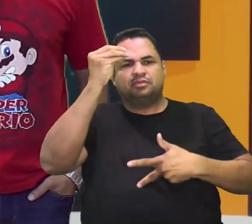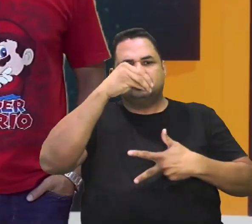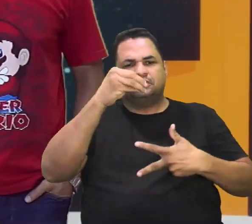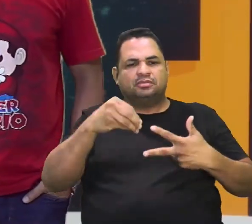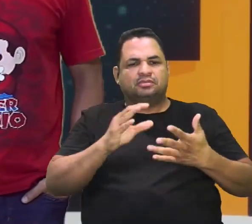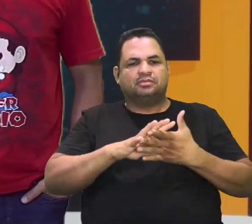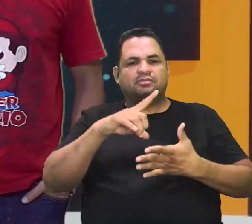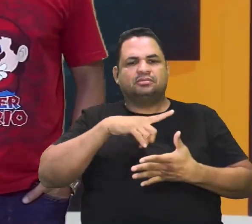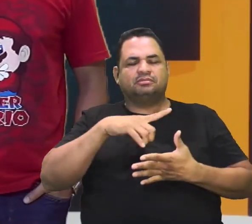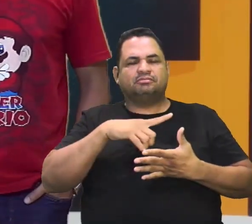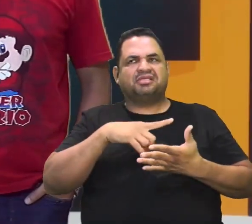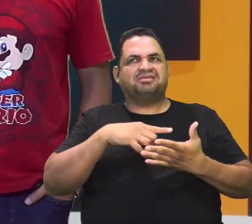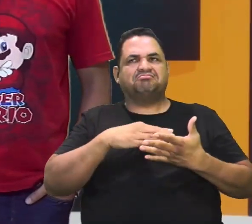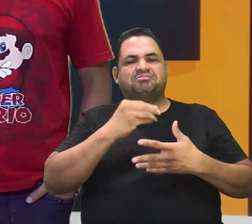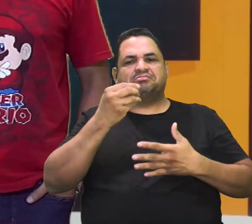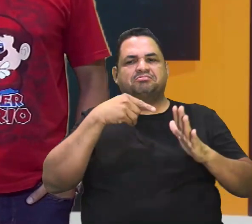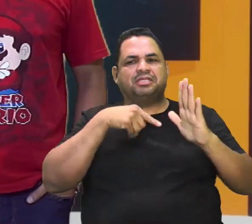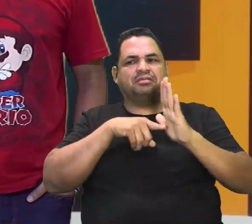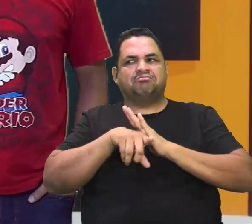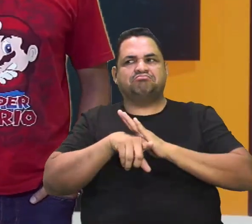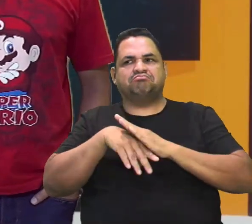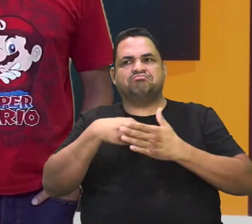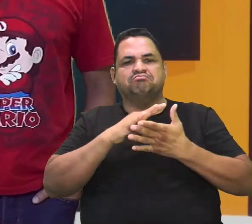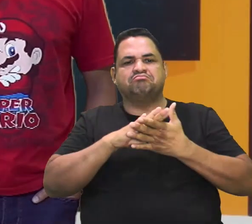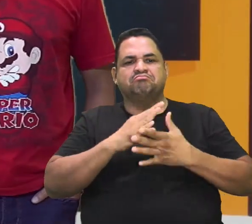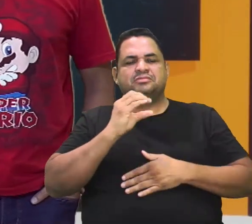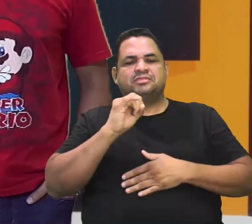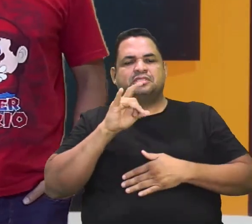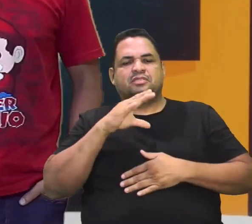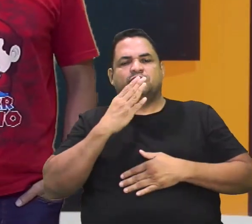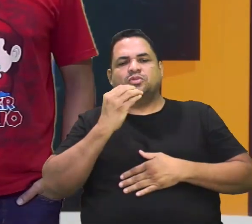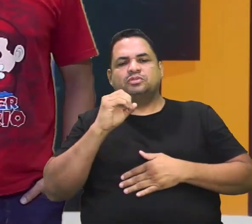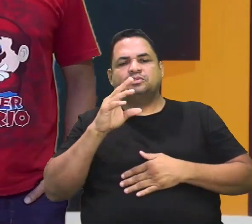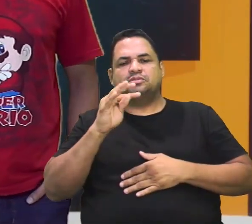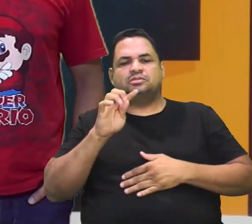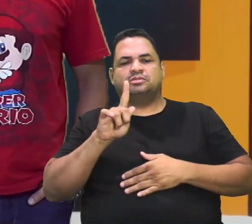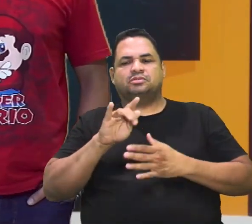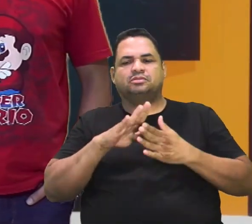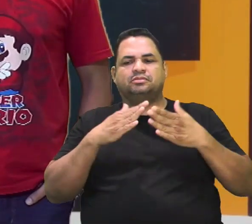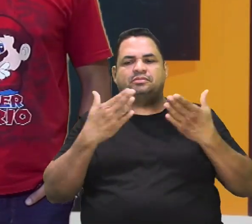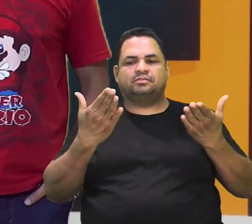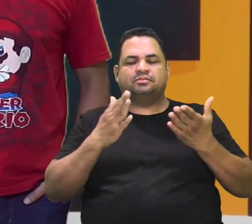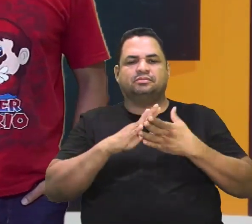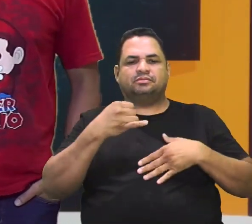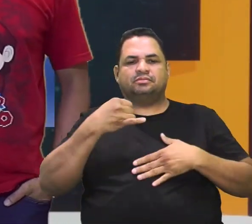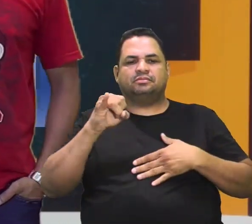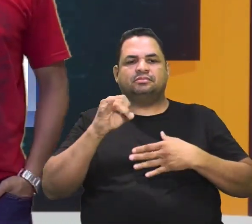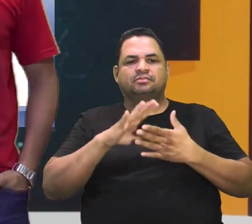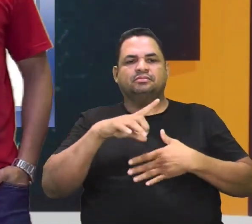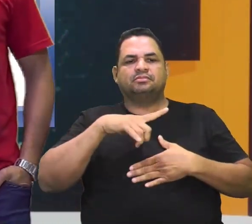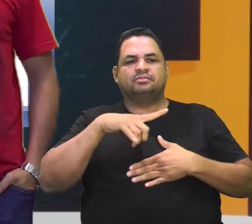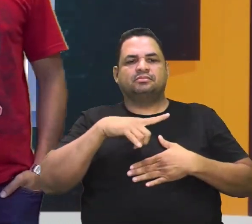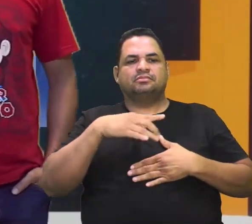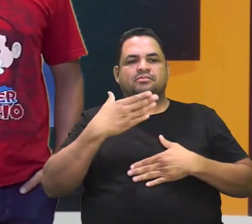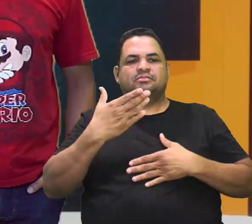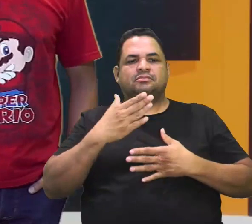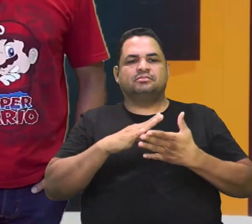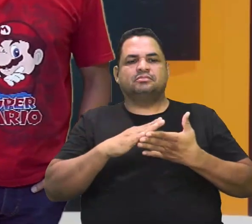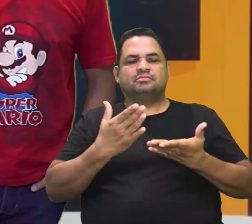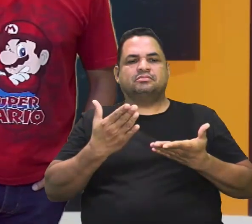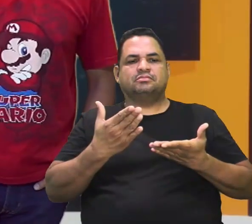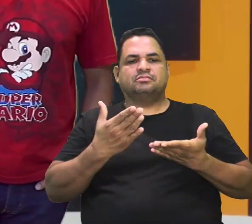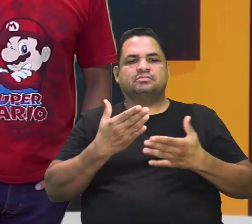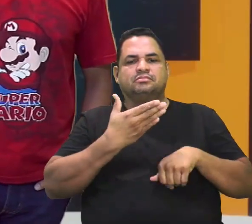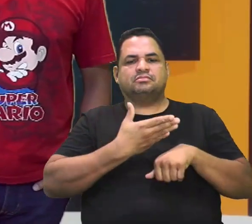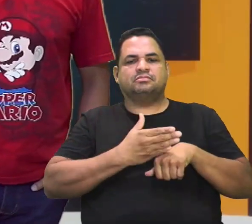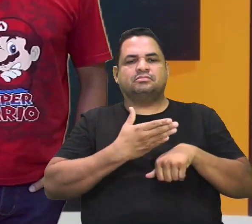mesmo tem vezes que pede, né? Fala sobre seno, cosseno e tangente de um desses ângulos aí. Se você tiver fresquinho na sua memória, já vai